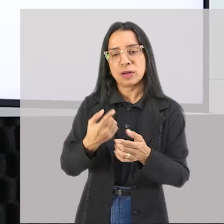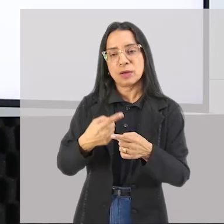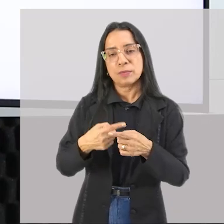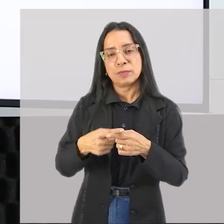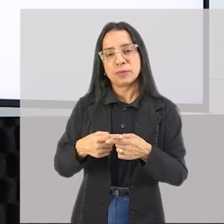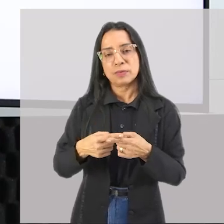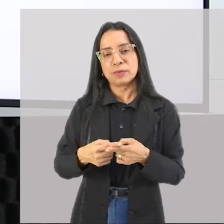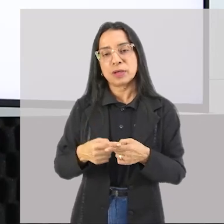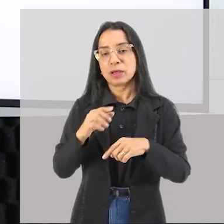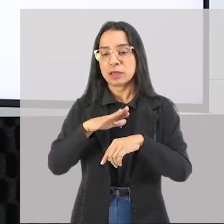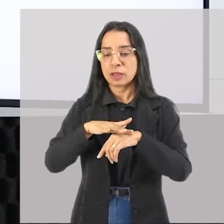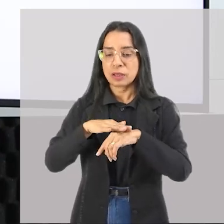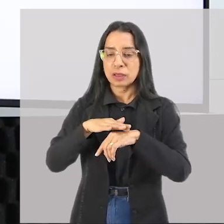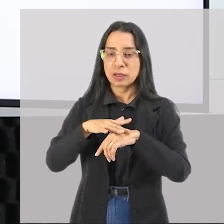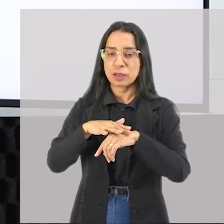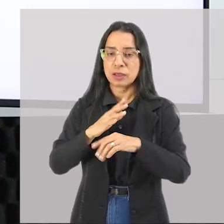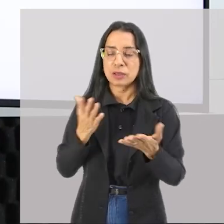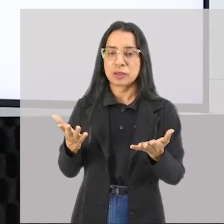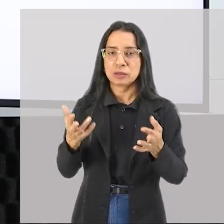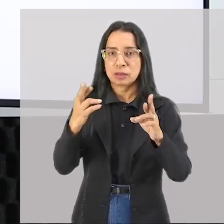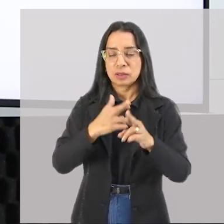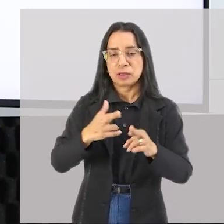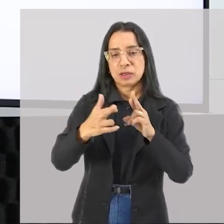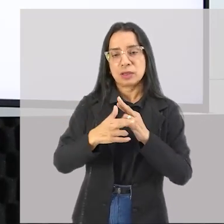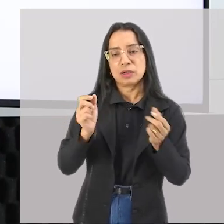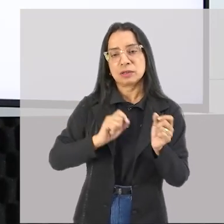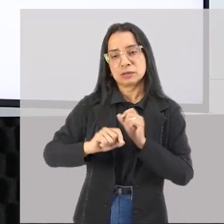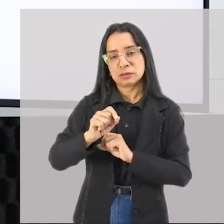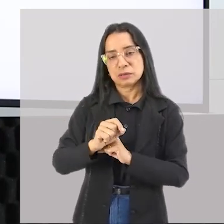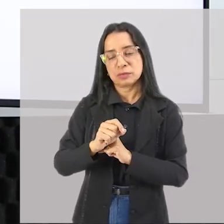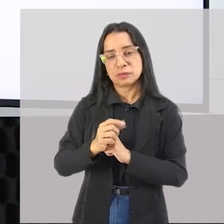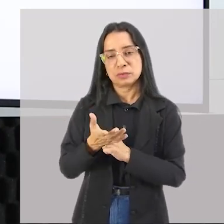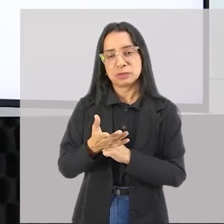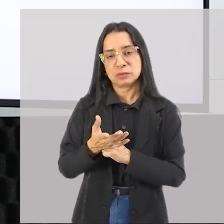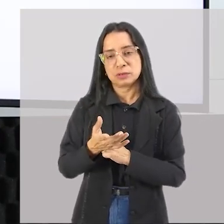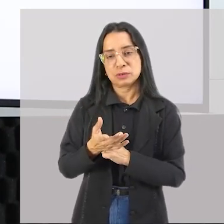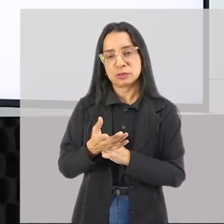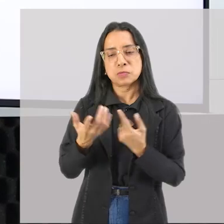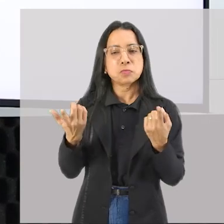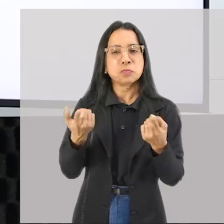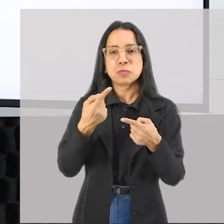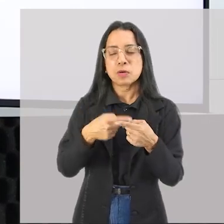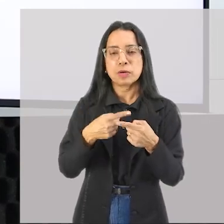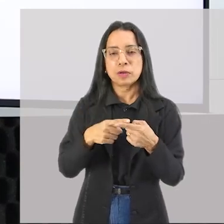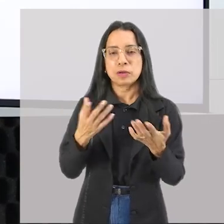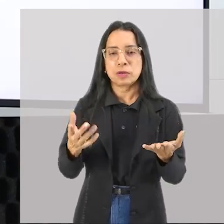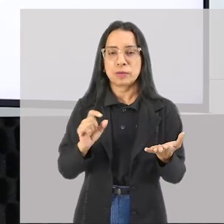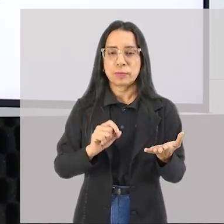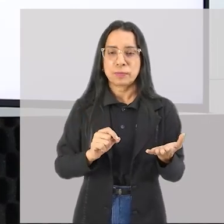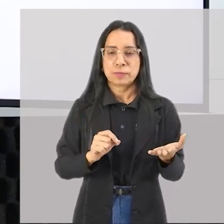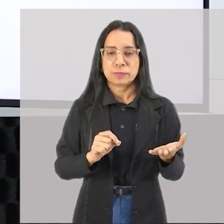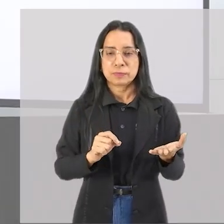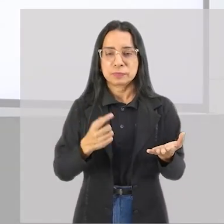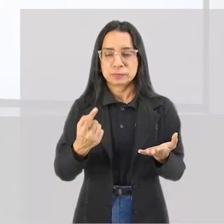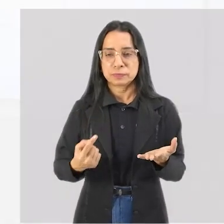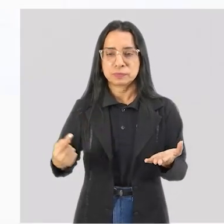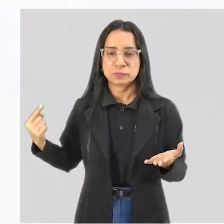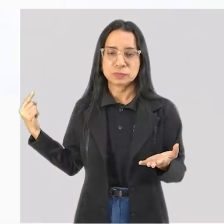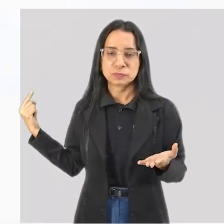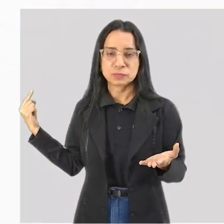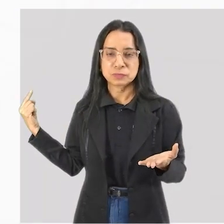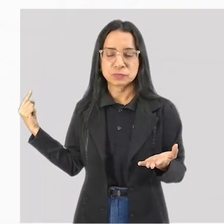porque ela está muito doente. Então, a relação de causa e efeito, é o motivo dela não ter vindo à aula. When he